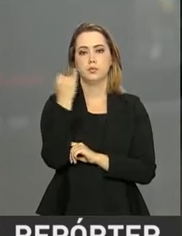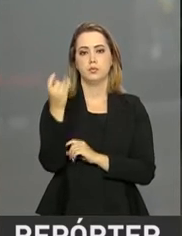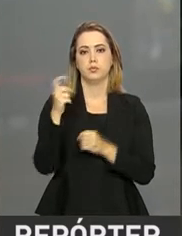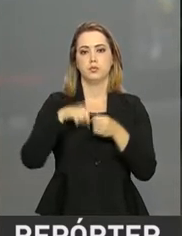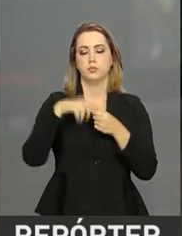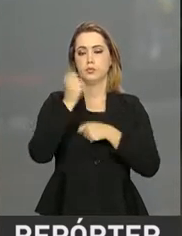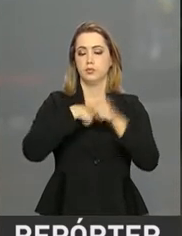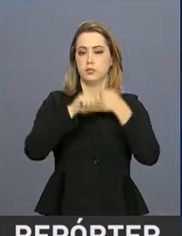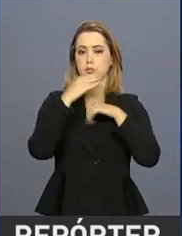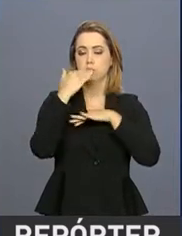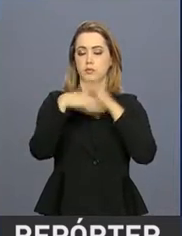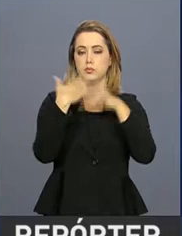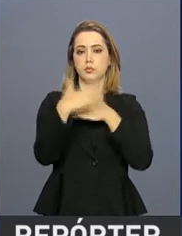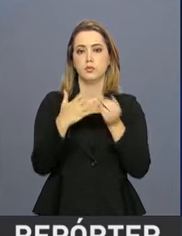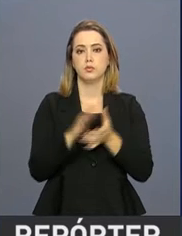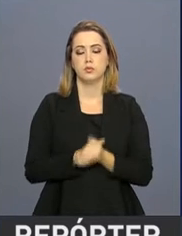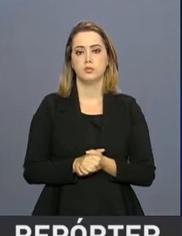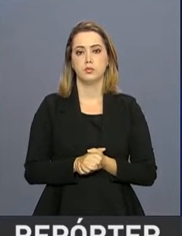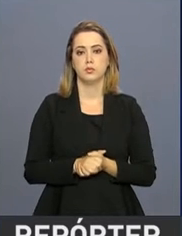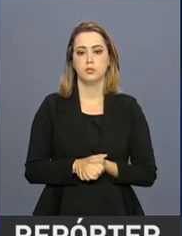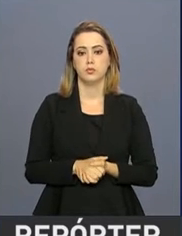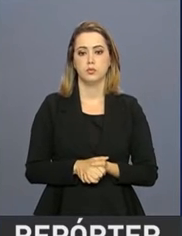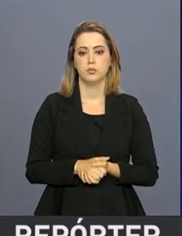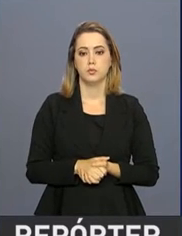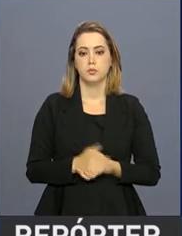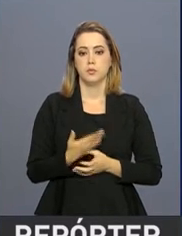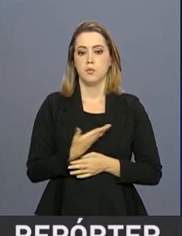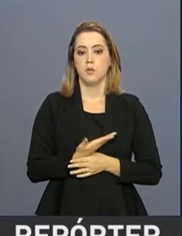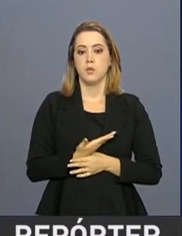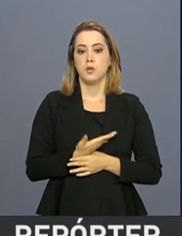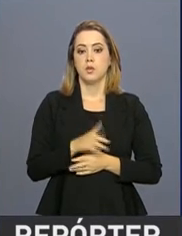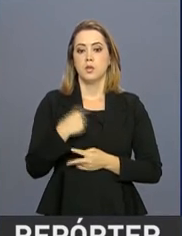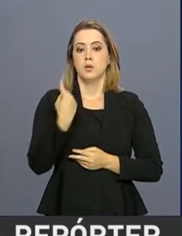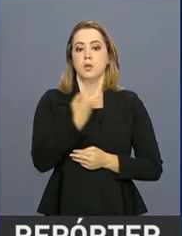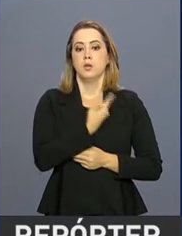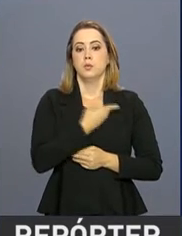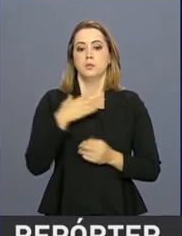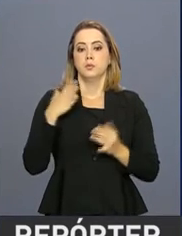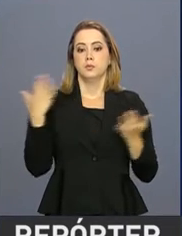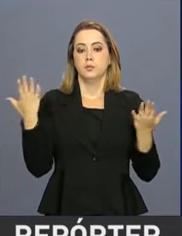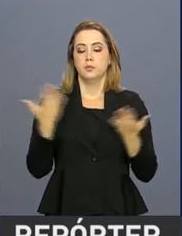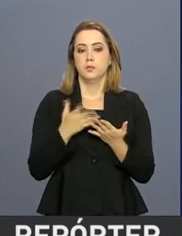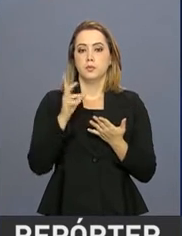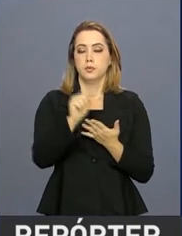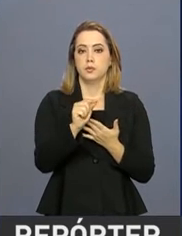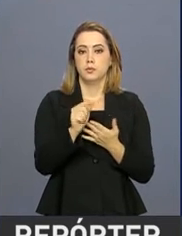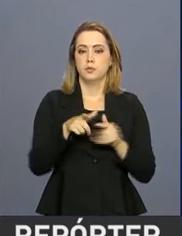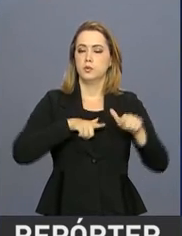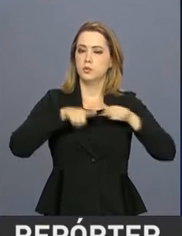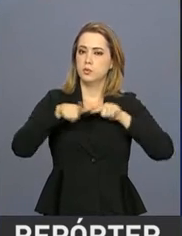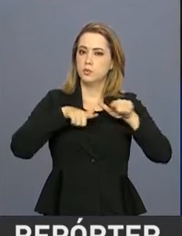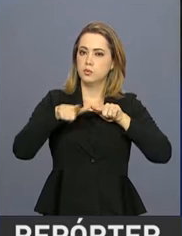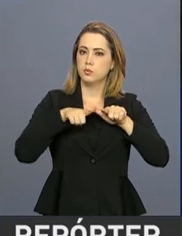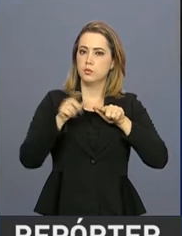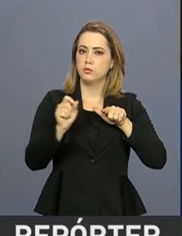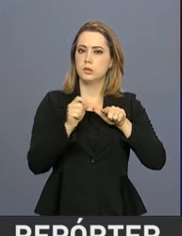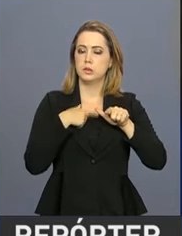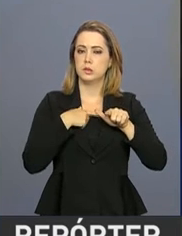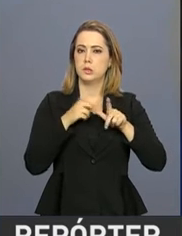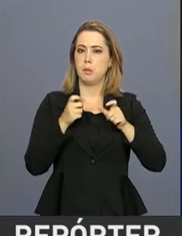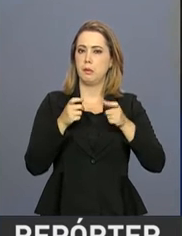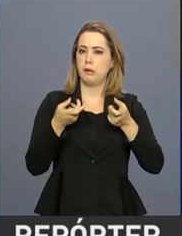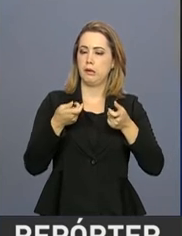crescer nós aqui estamos tomando algumas medidas digamos assim num certo lué aperto